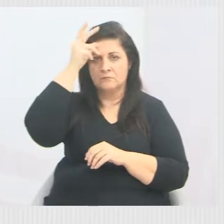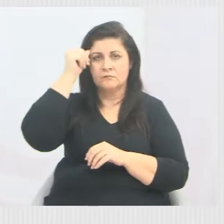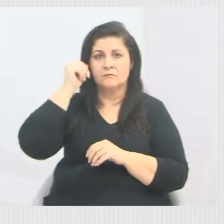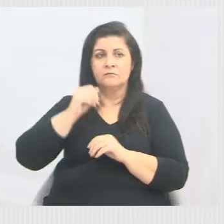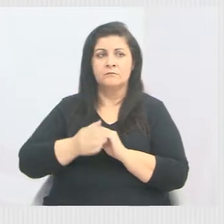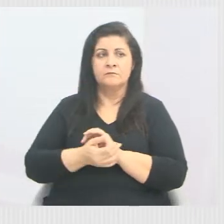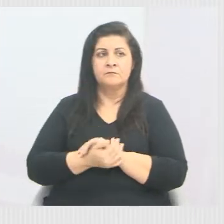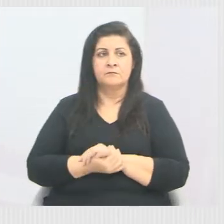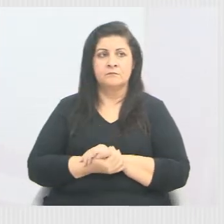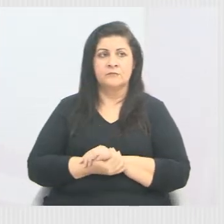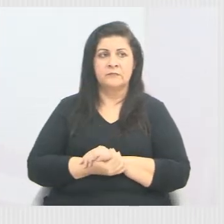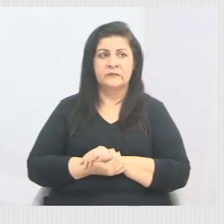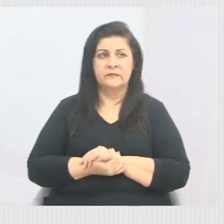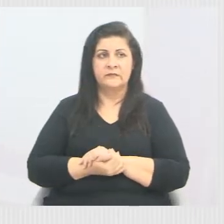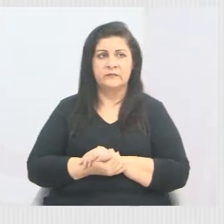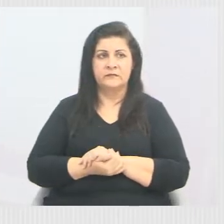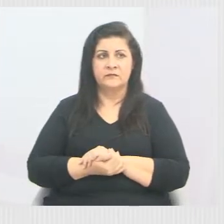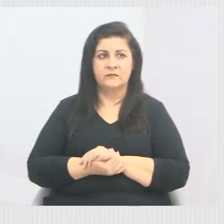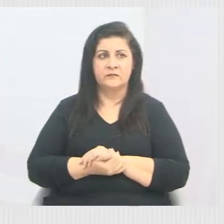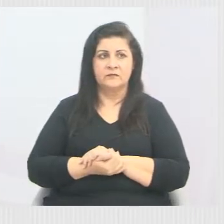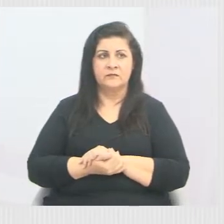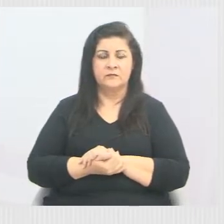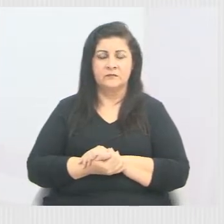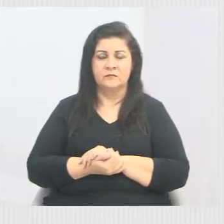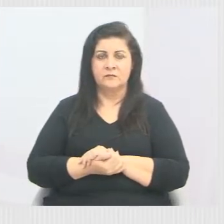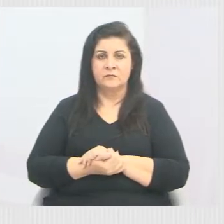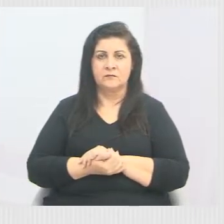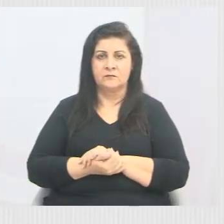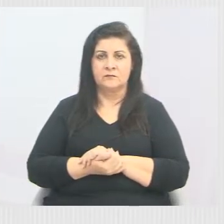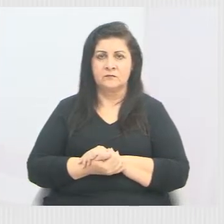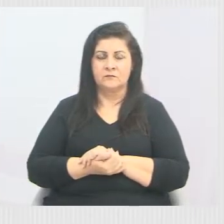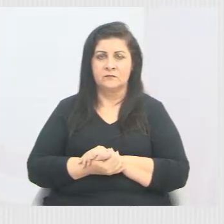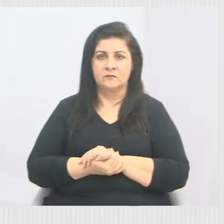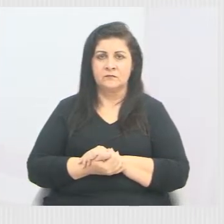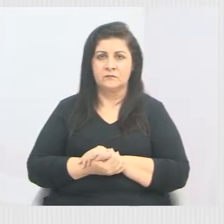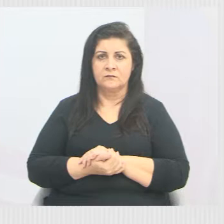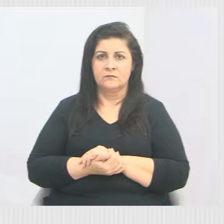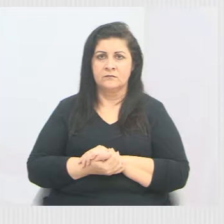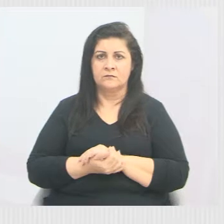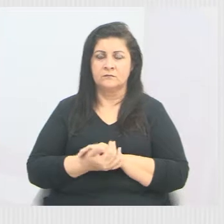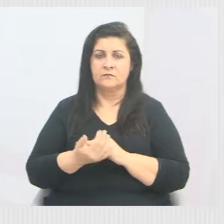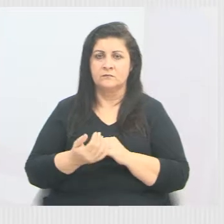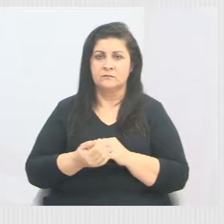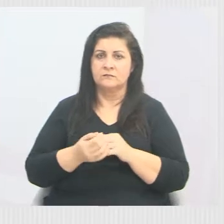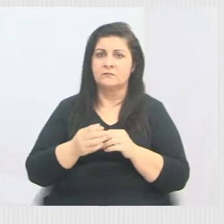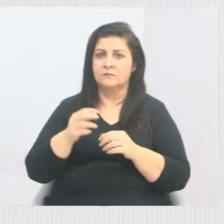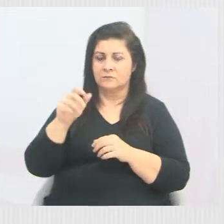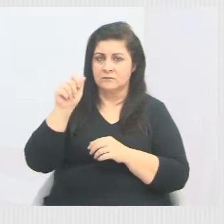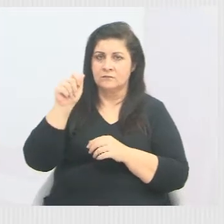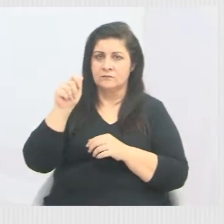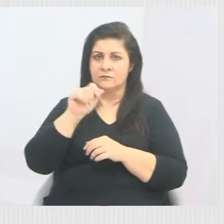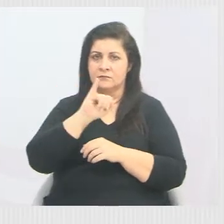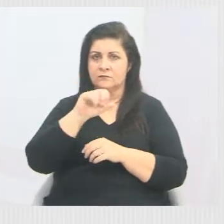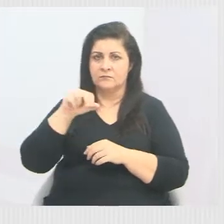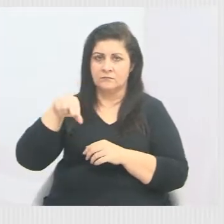23.251.000. Temos a compensação financeira entre regime e previdência, que